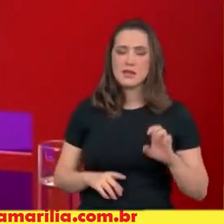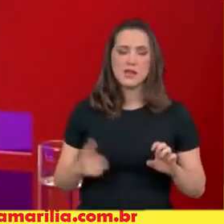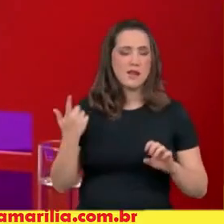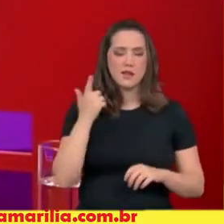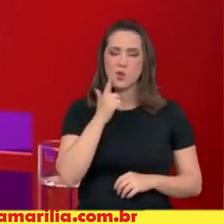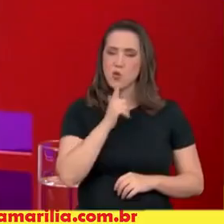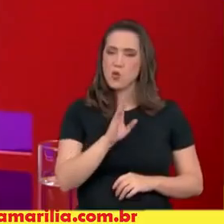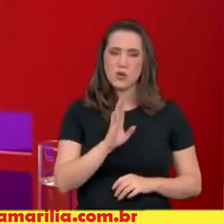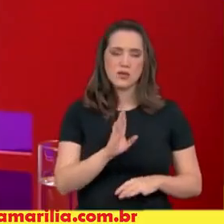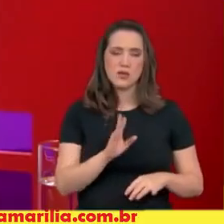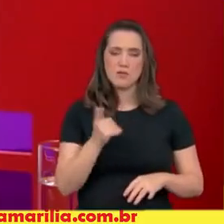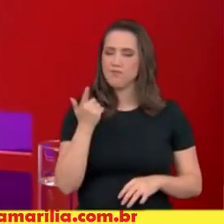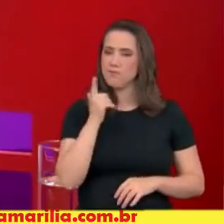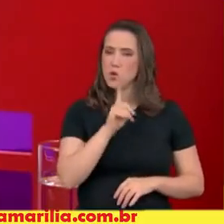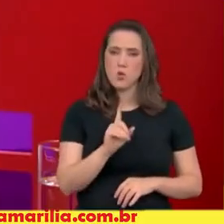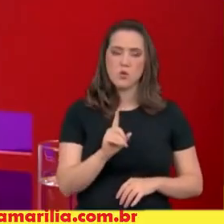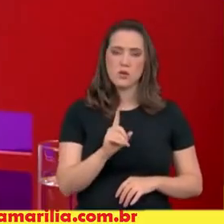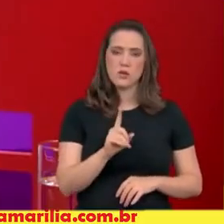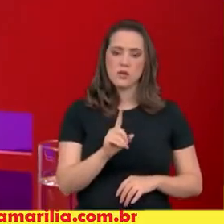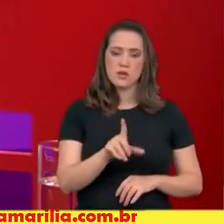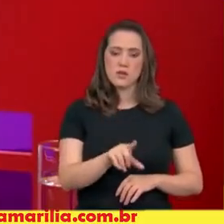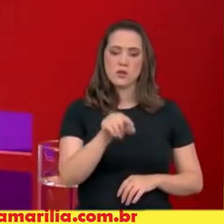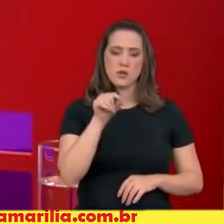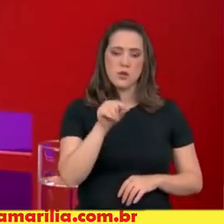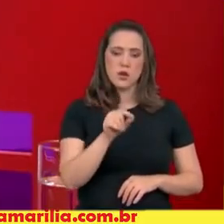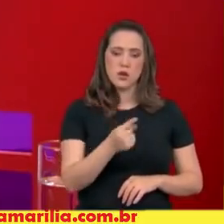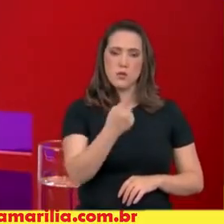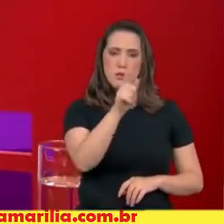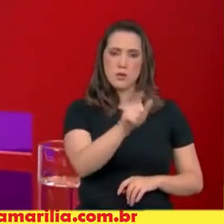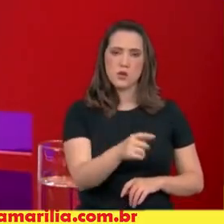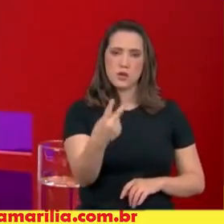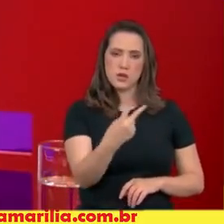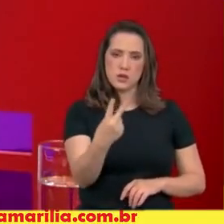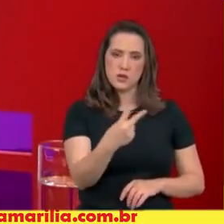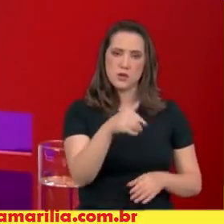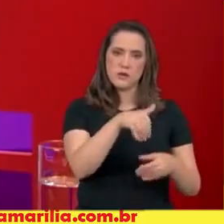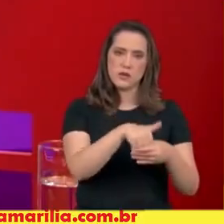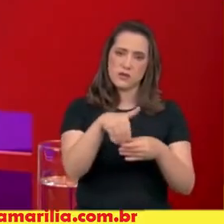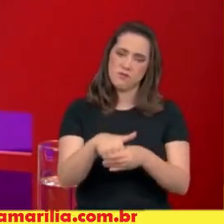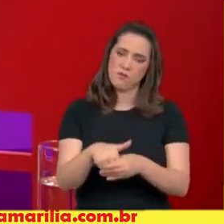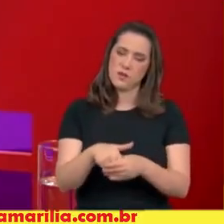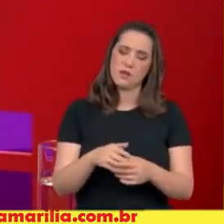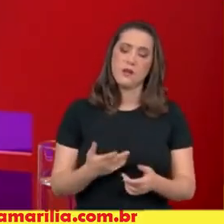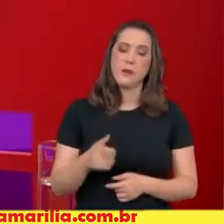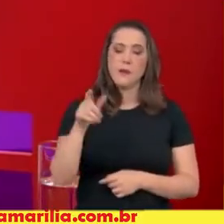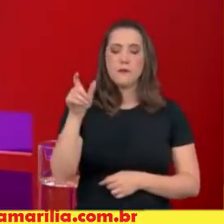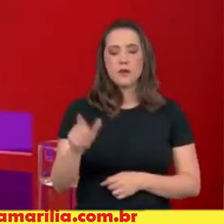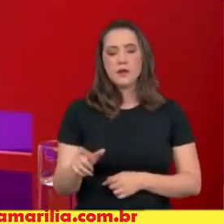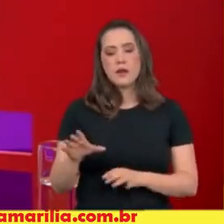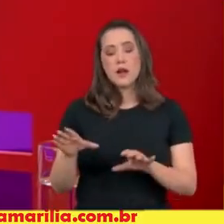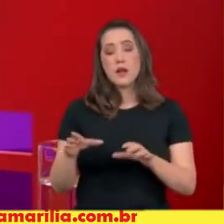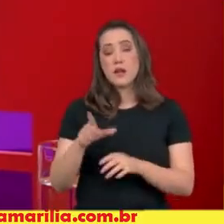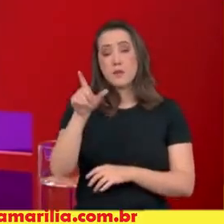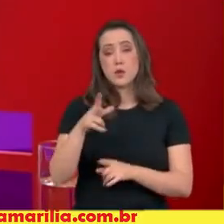não consegue botar uma pessoa no segundo turno, que fica dividido no primeiro turno, e ganha alguém da Irmandade